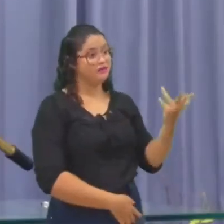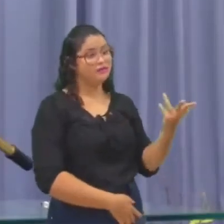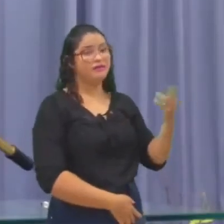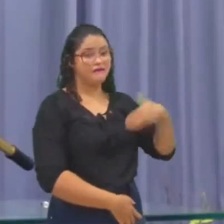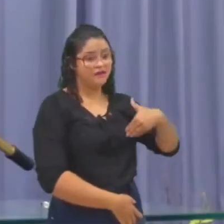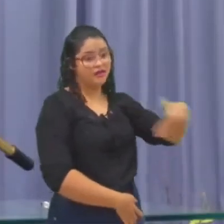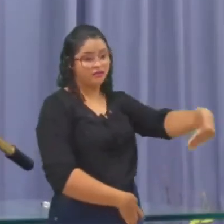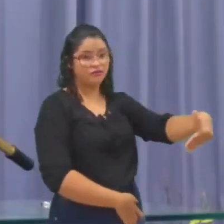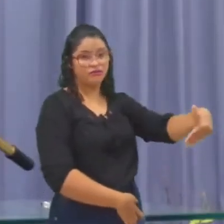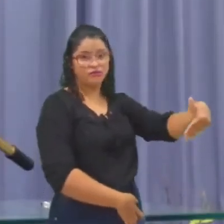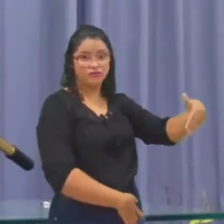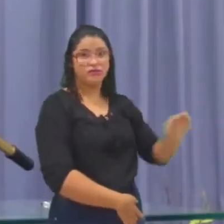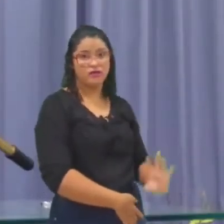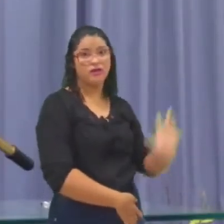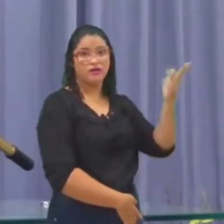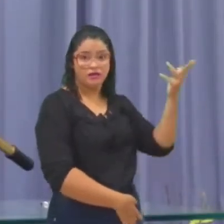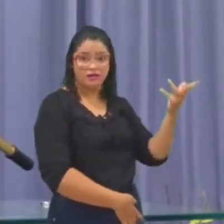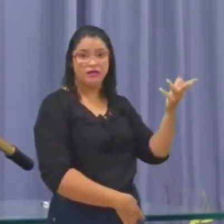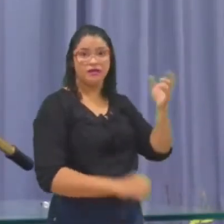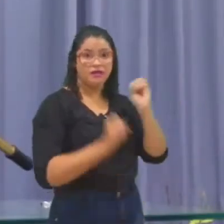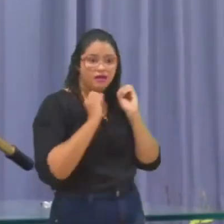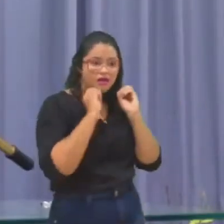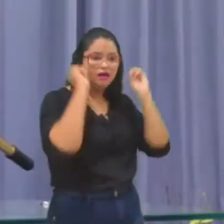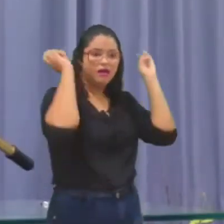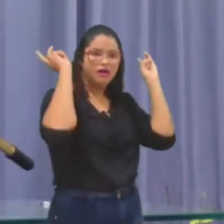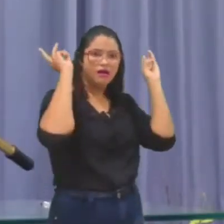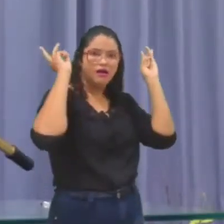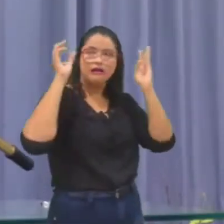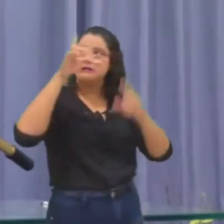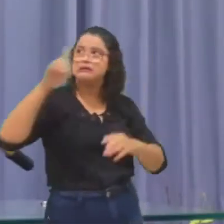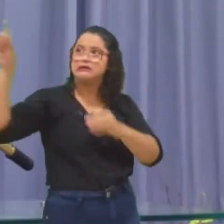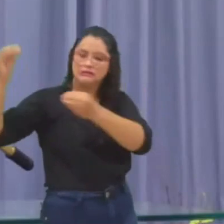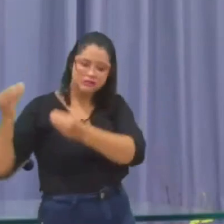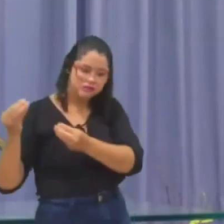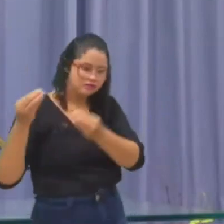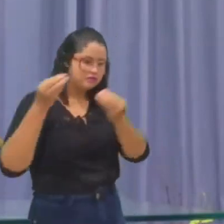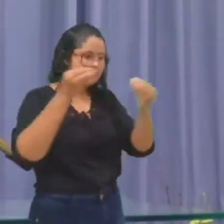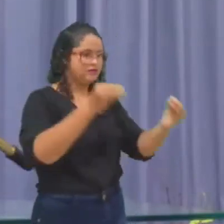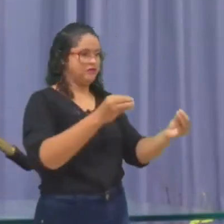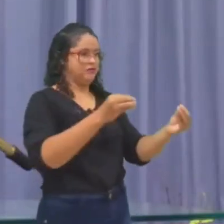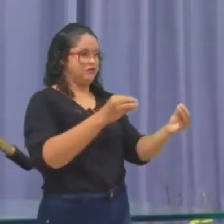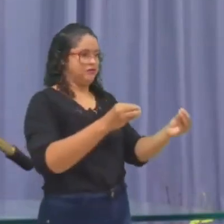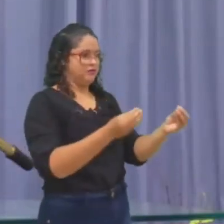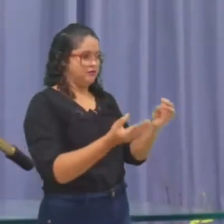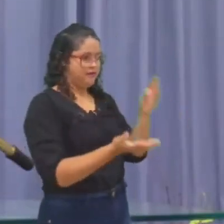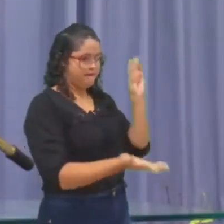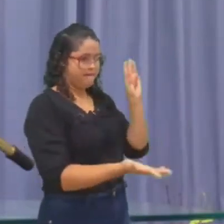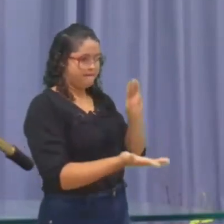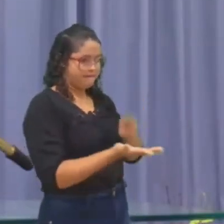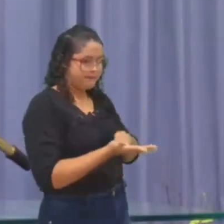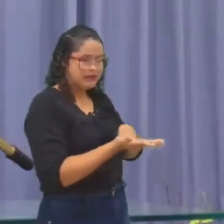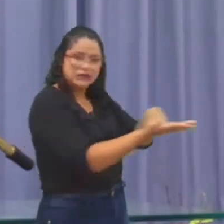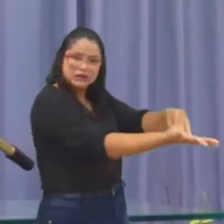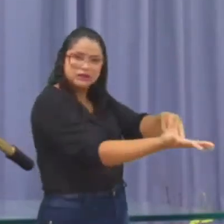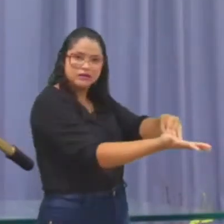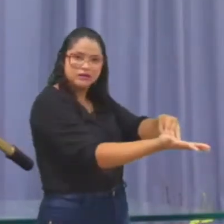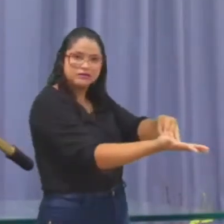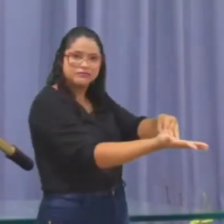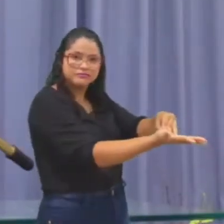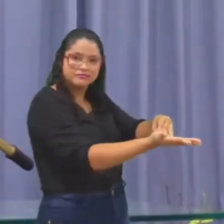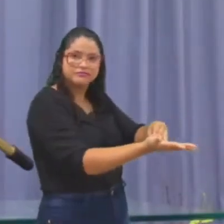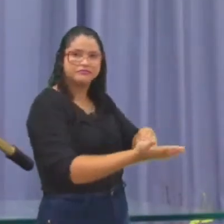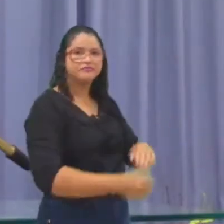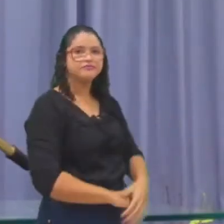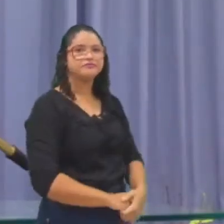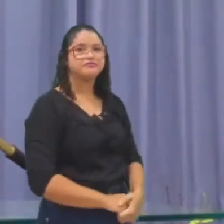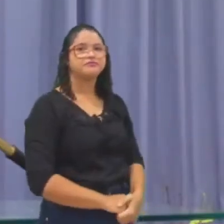nos dias de Moisés, quando deu uma missão aos espias. Lá em Números, nos capítulos 13